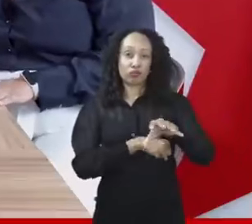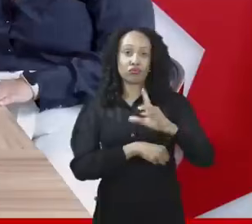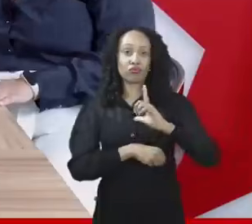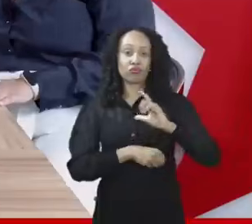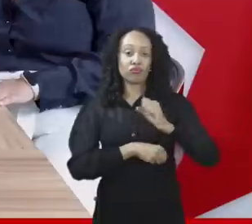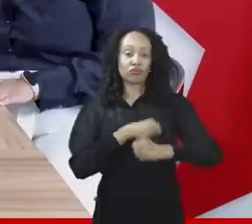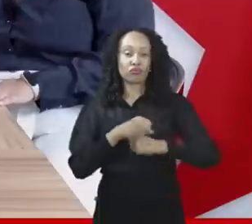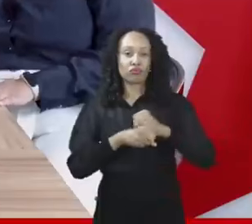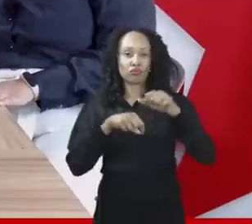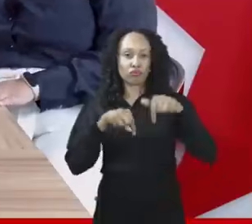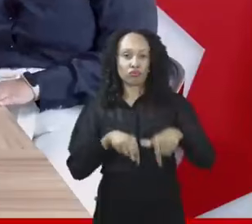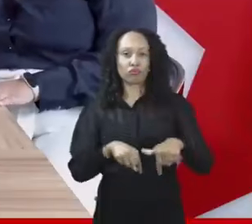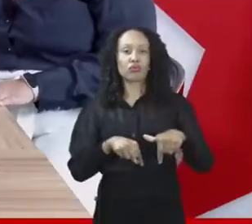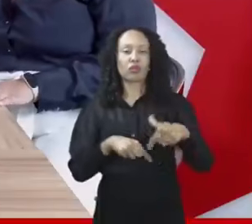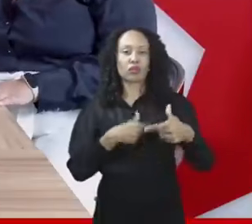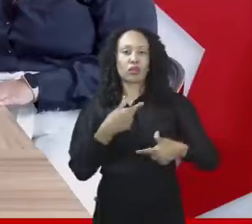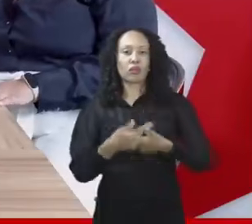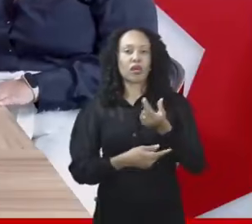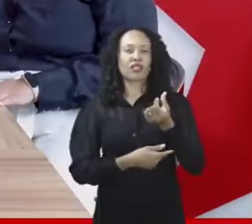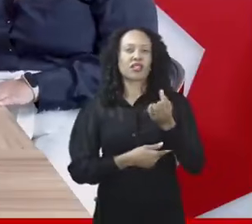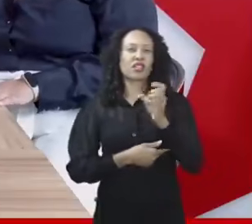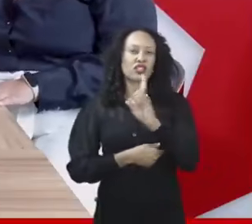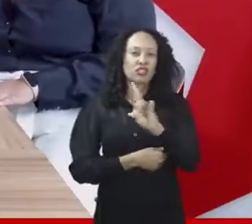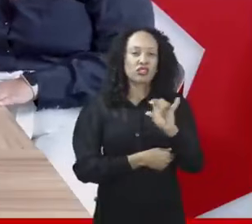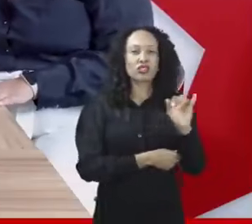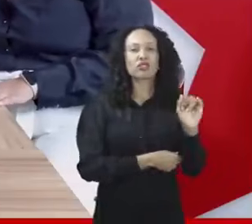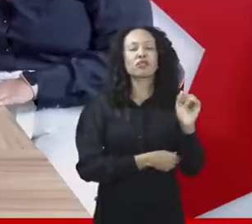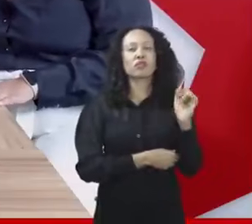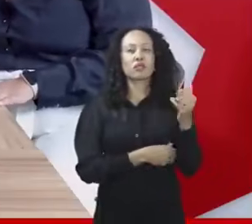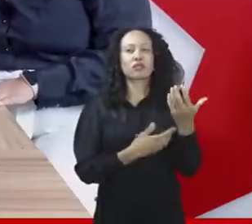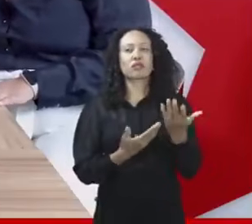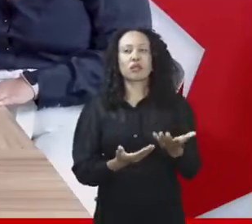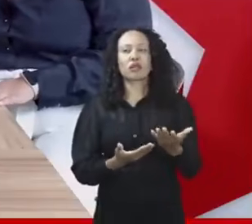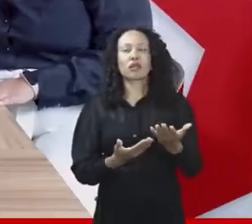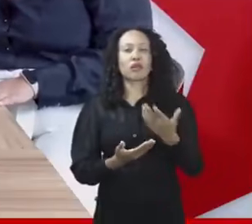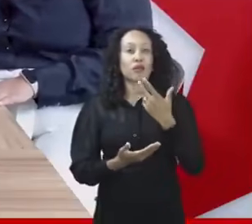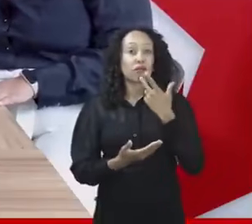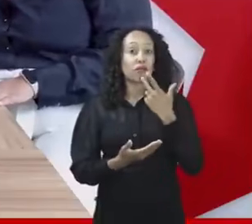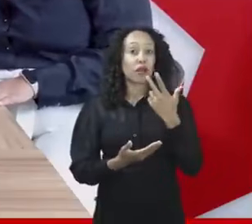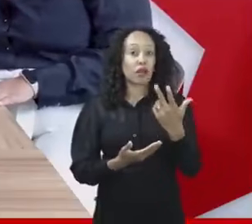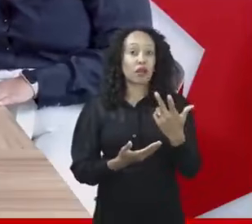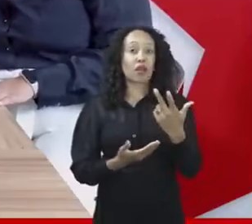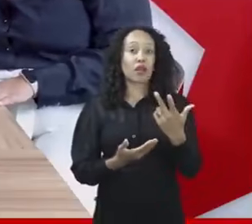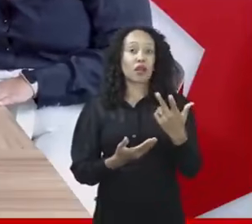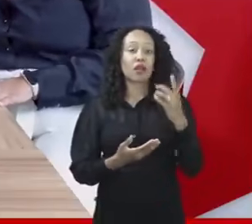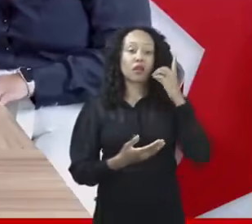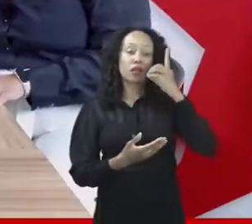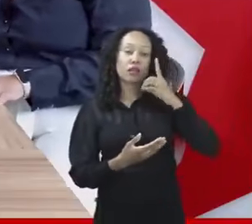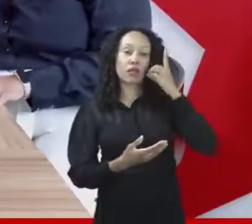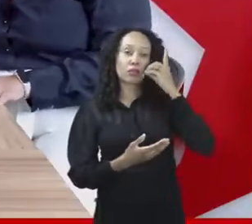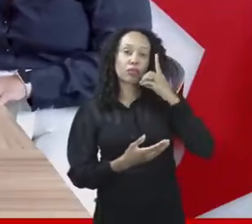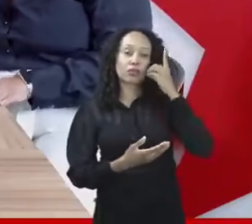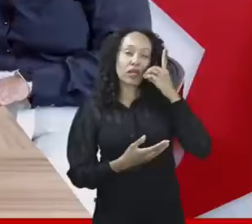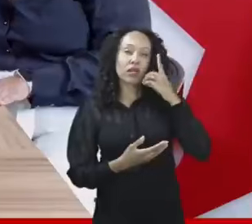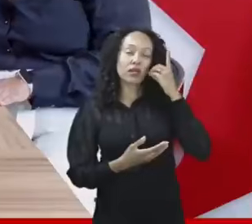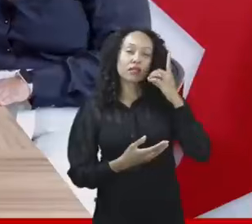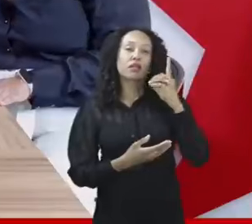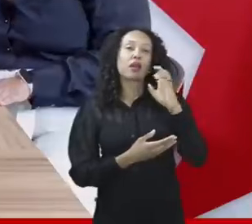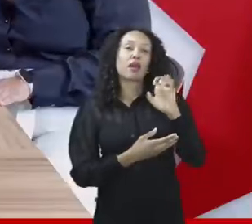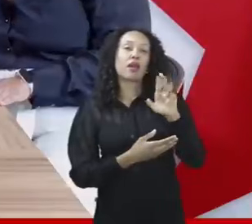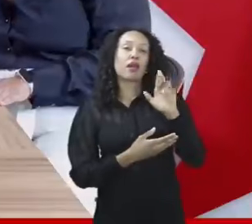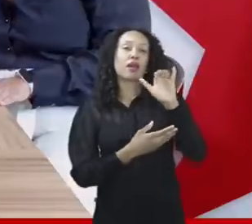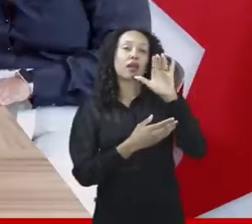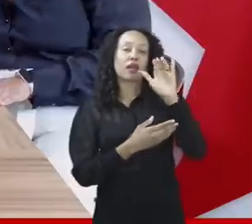ano, a escala 6x1 sendo pautada com muito êxito pela deputada federal Érica Hilton, uma grande parceira